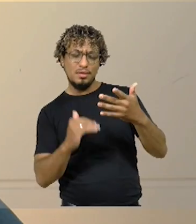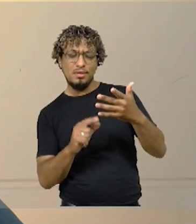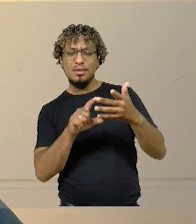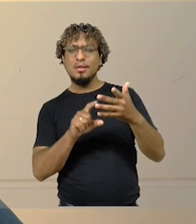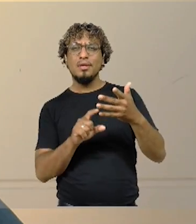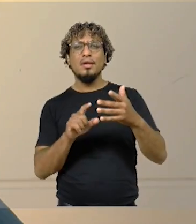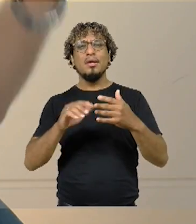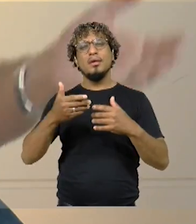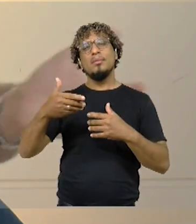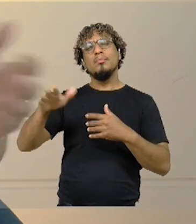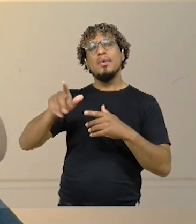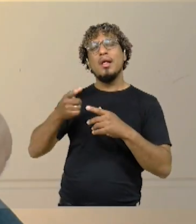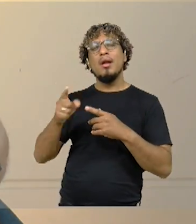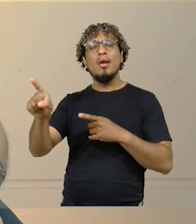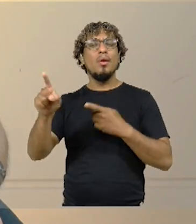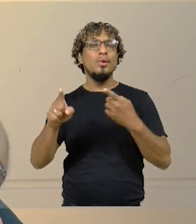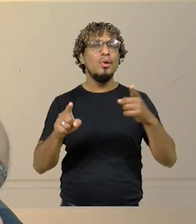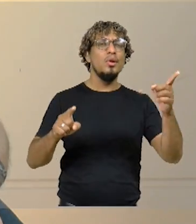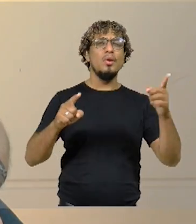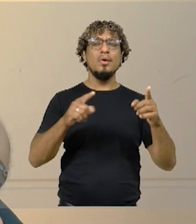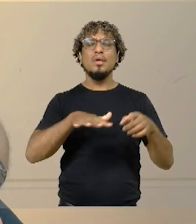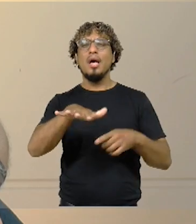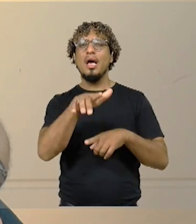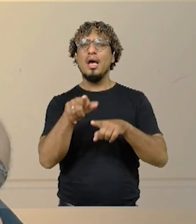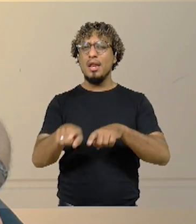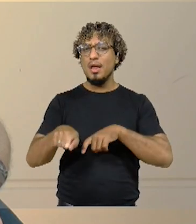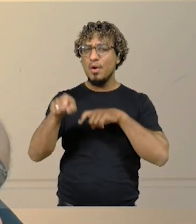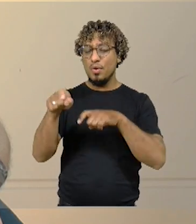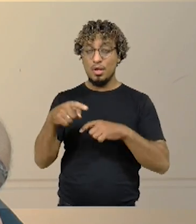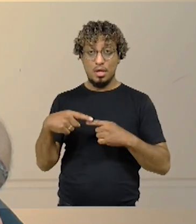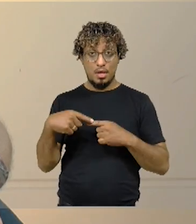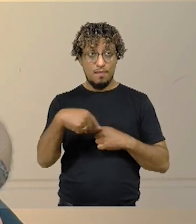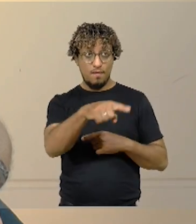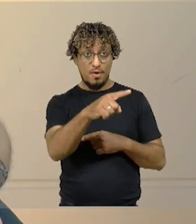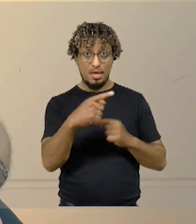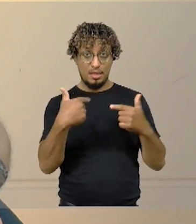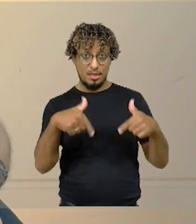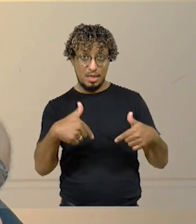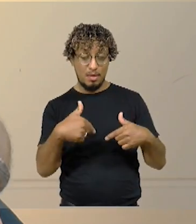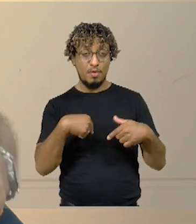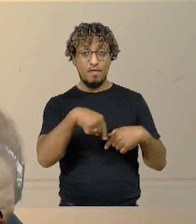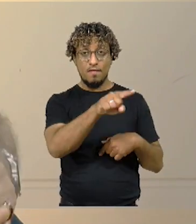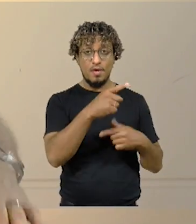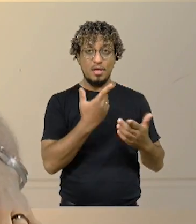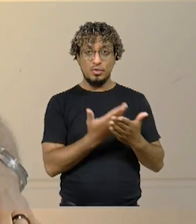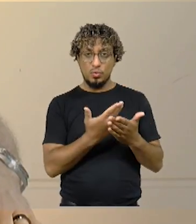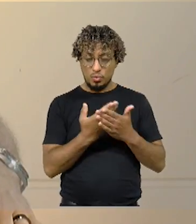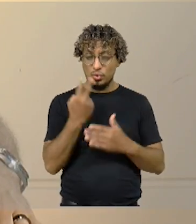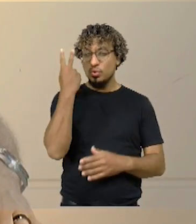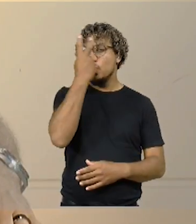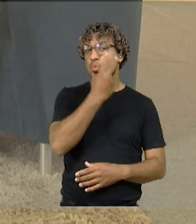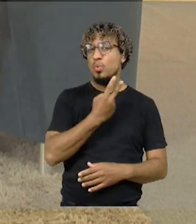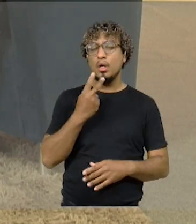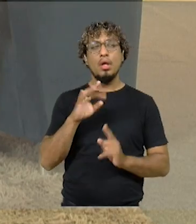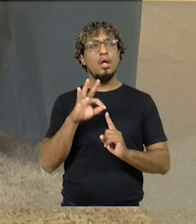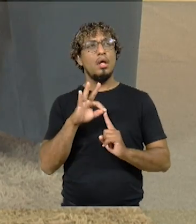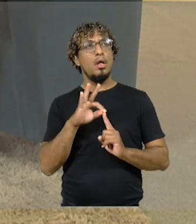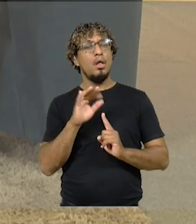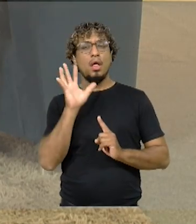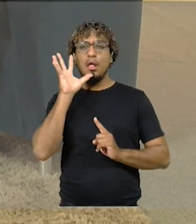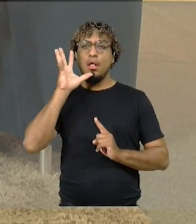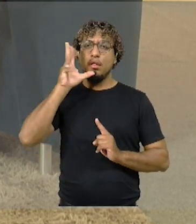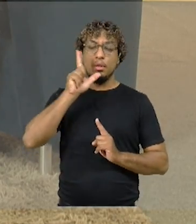calçadas rebaixadas. Então a cidade não é feita para a maioria. Então a gente tem um plano de mobilidade que garanta, né, que a maioria da nossa